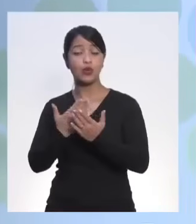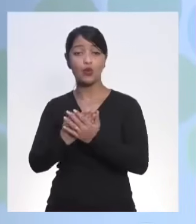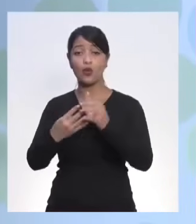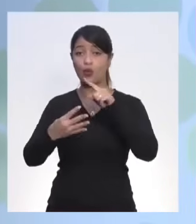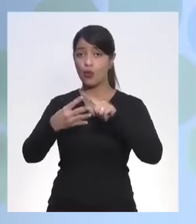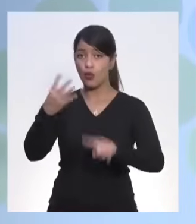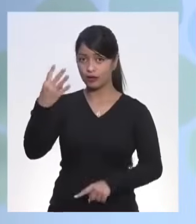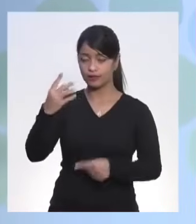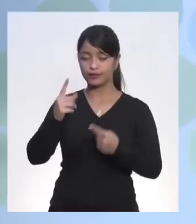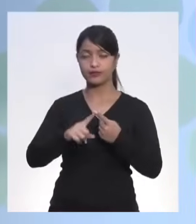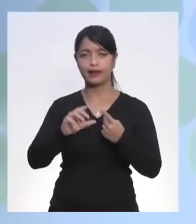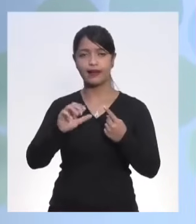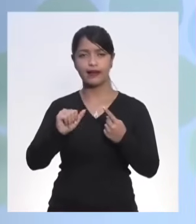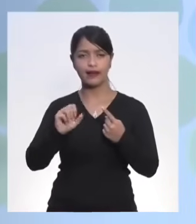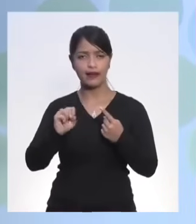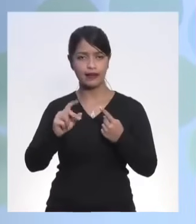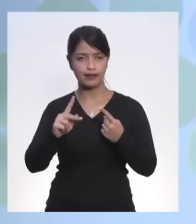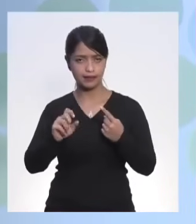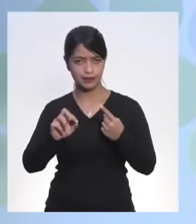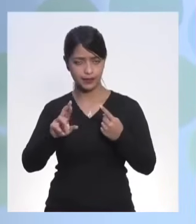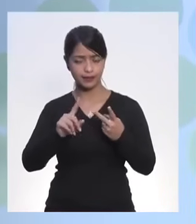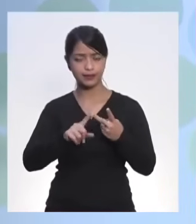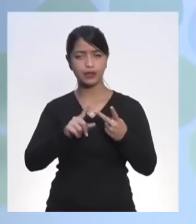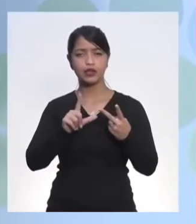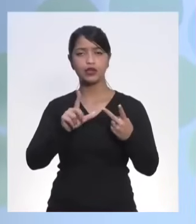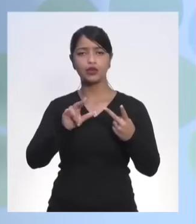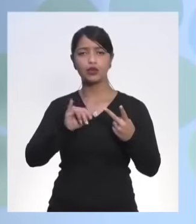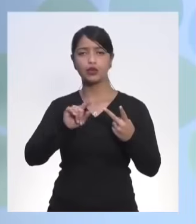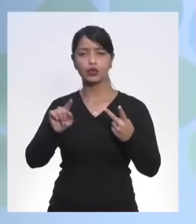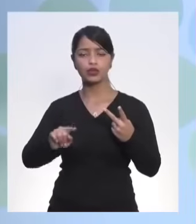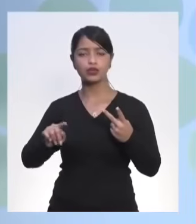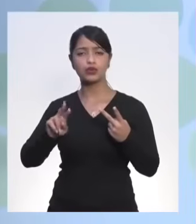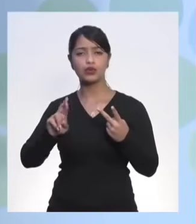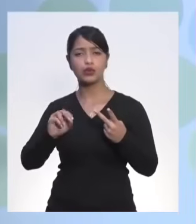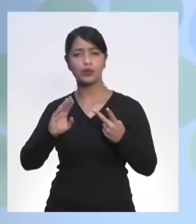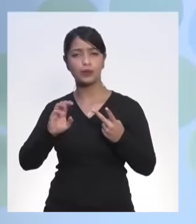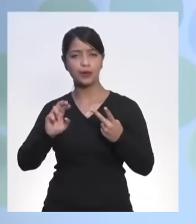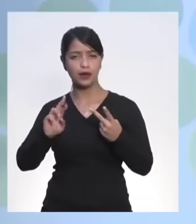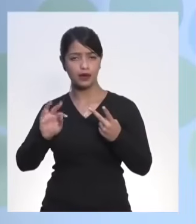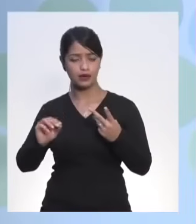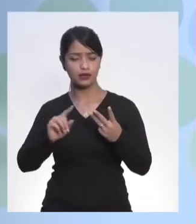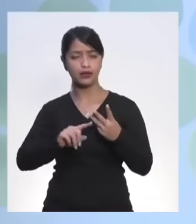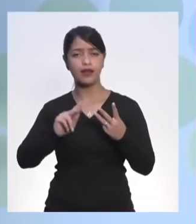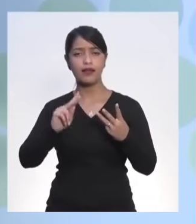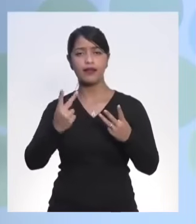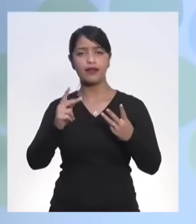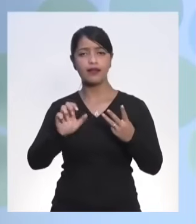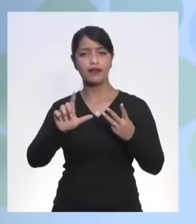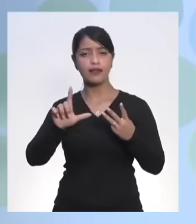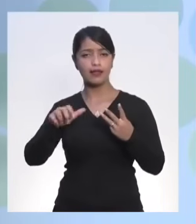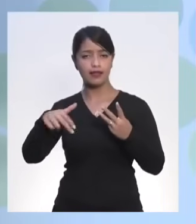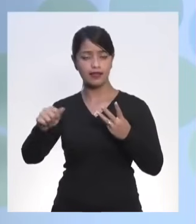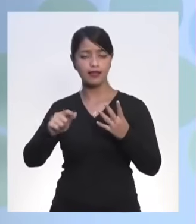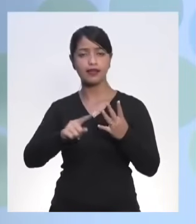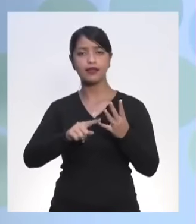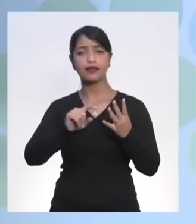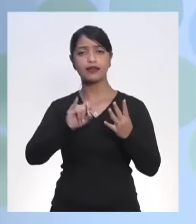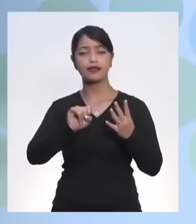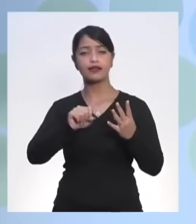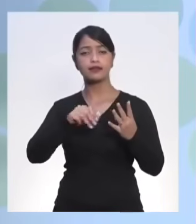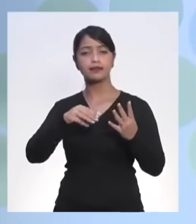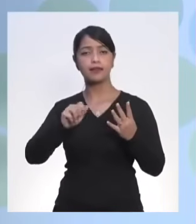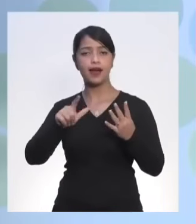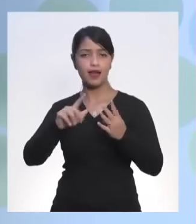Professor Luiz Roberto, Escola Estadual Professora Helena José Bonfá, Ismael Aguiar Leme. Dos